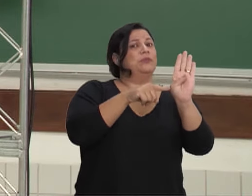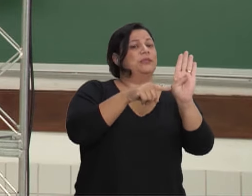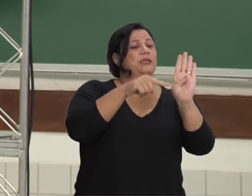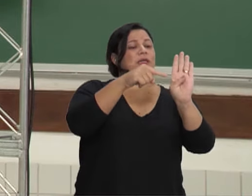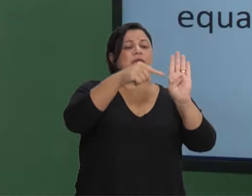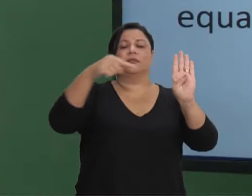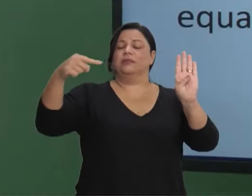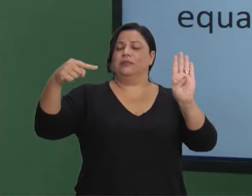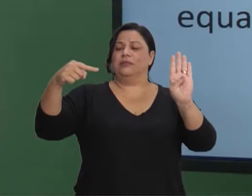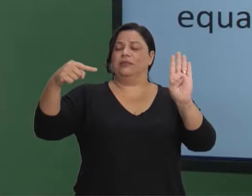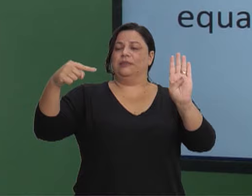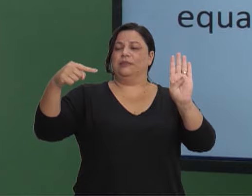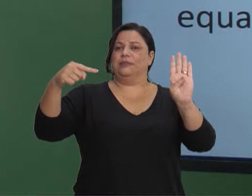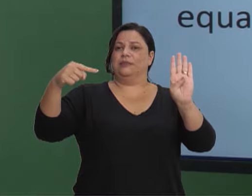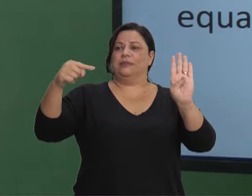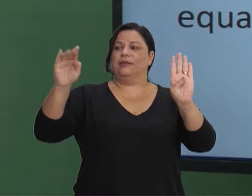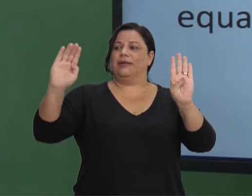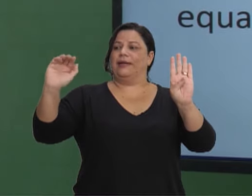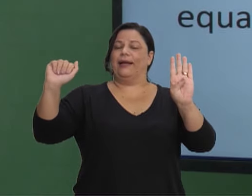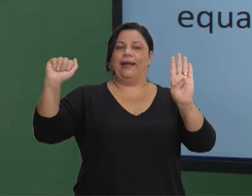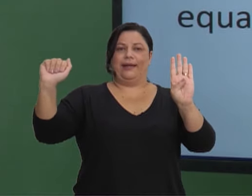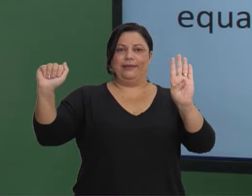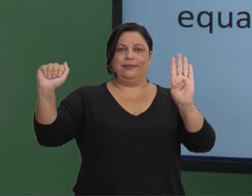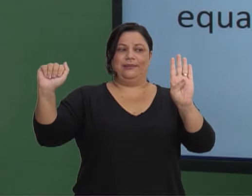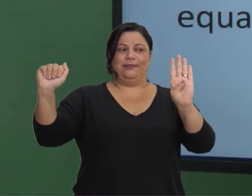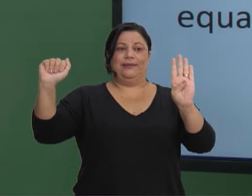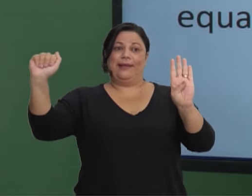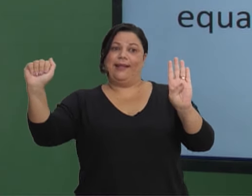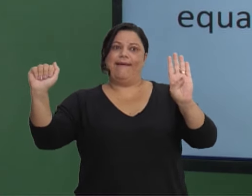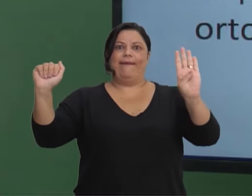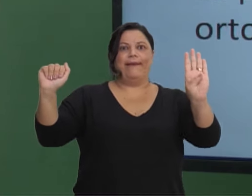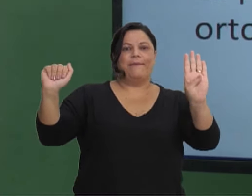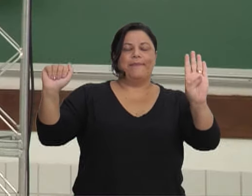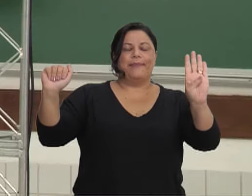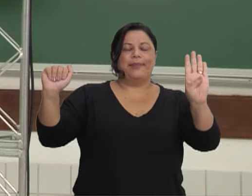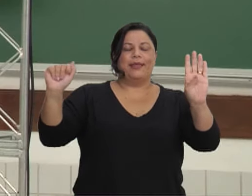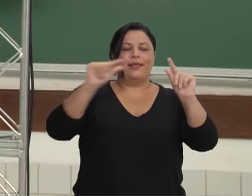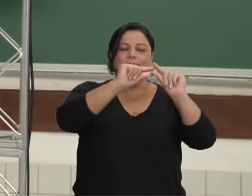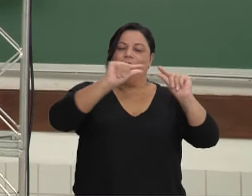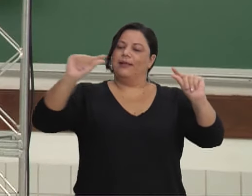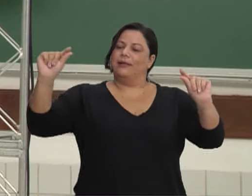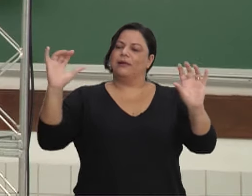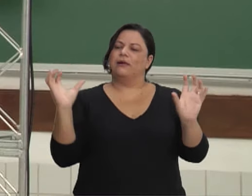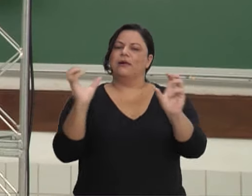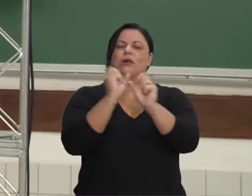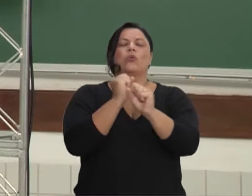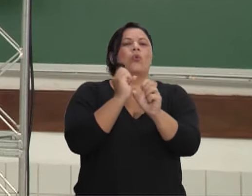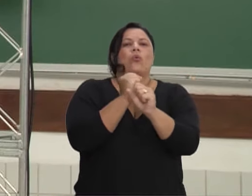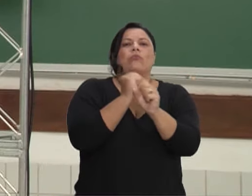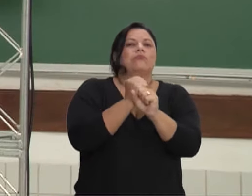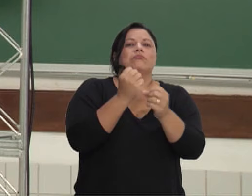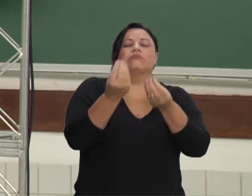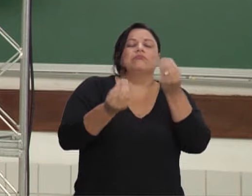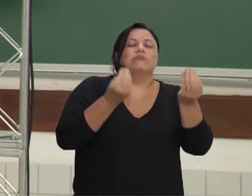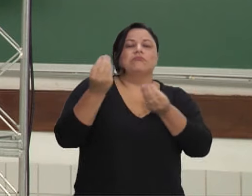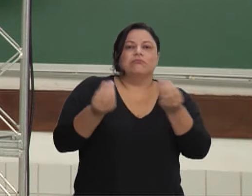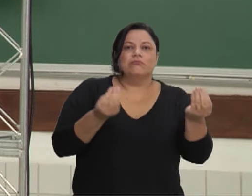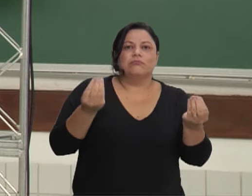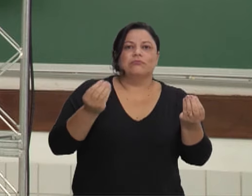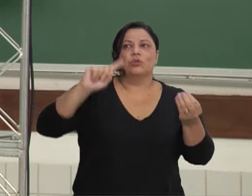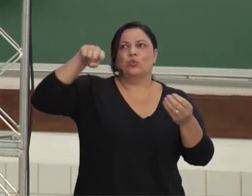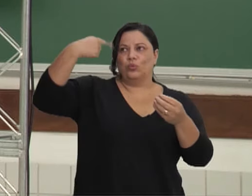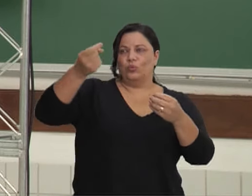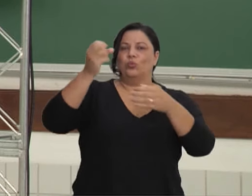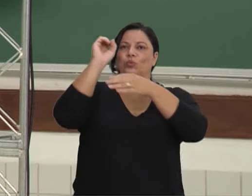e B, né? É isso que a gente vai fazer. A gente tem a imagem a seguir, né? No outro slide a